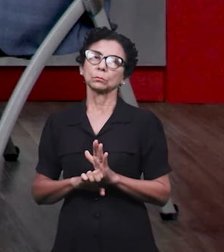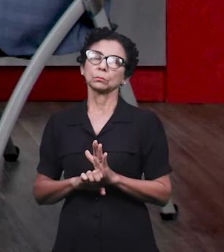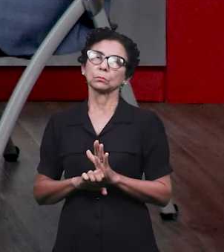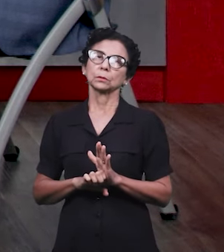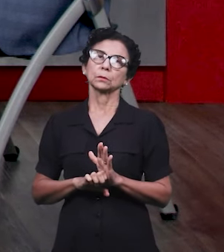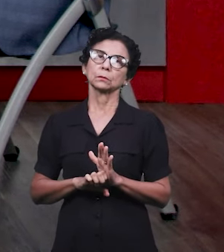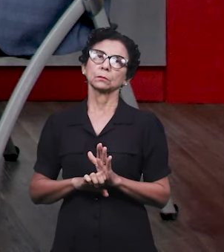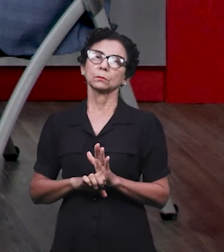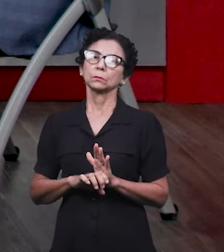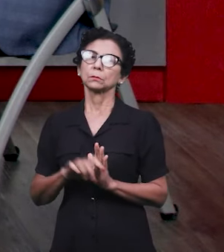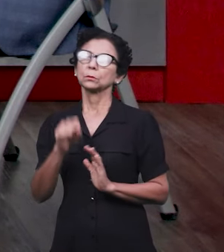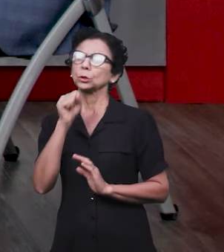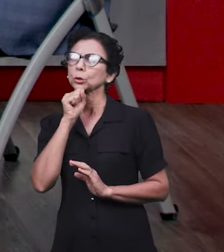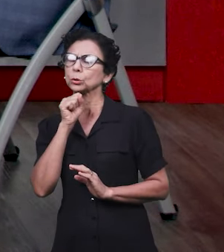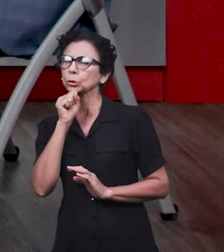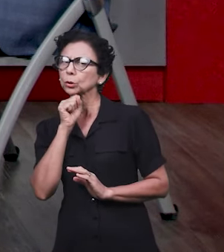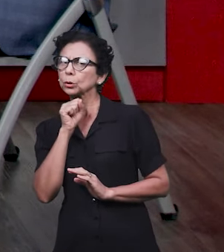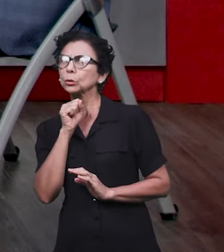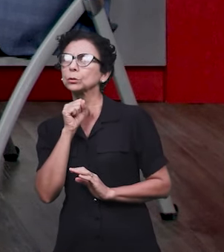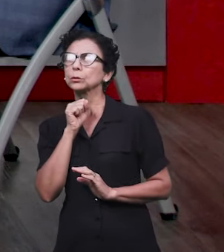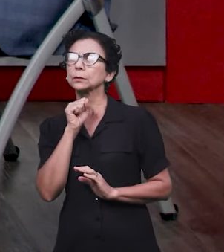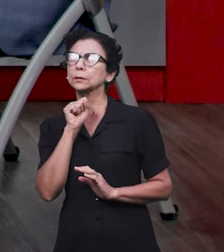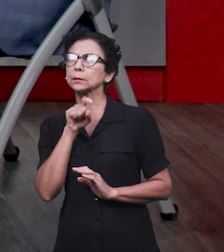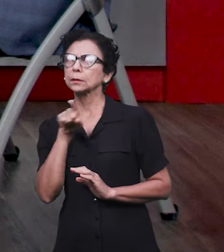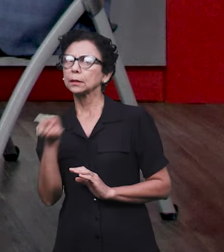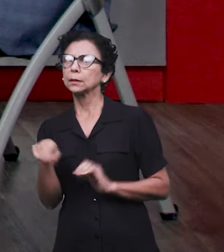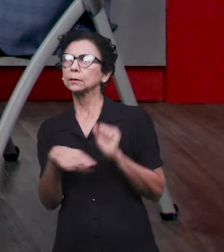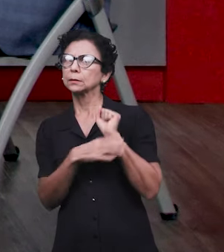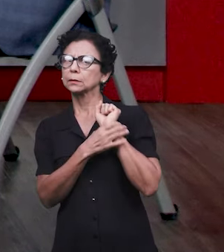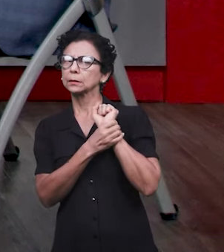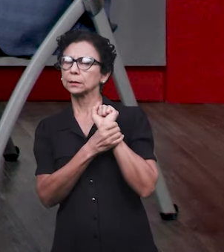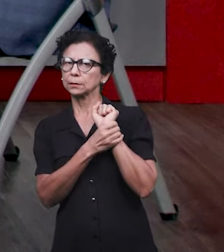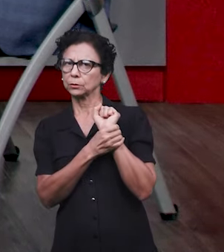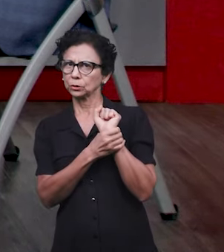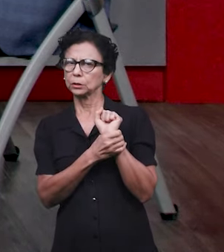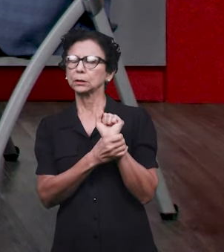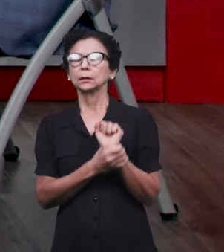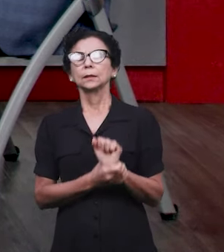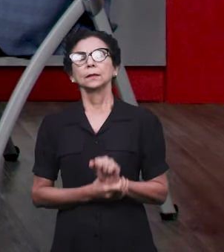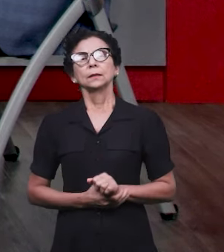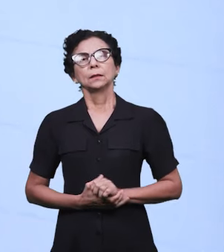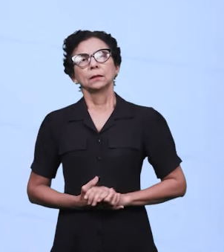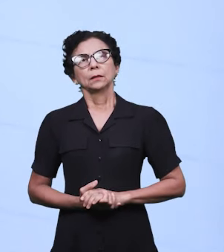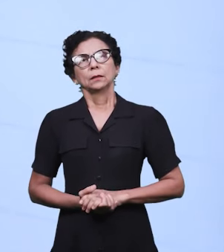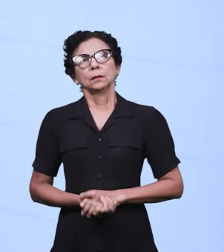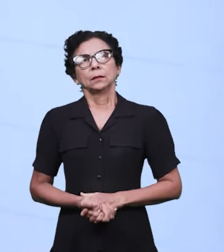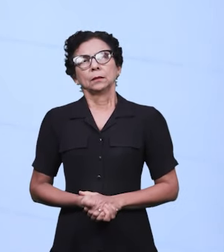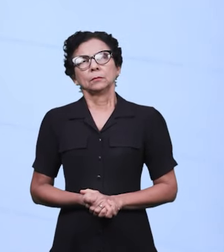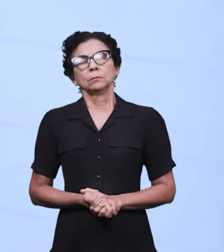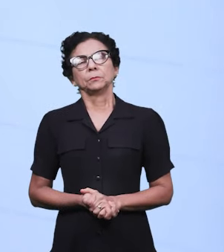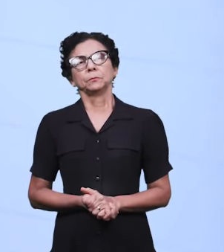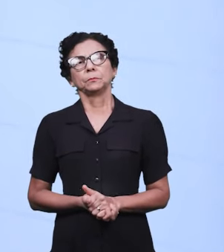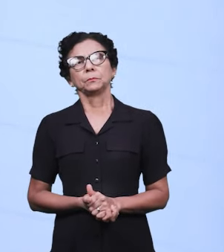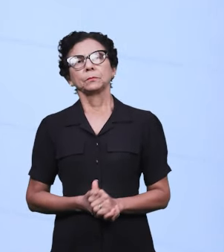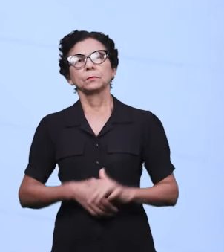idoso, que as garantias, né, que o idoso tem no